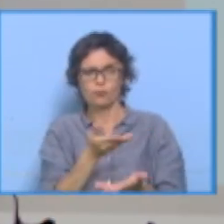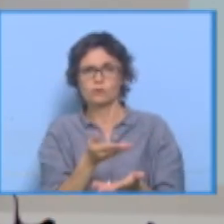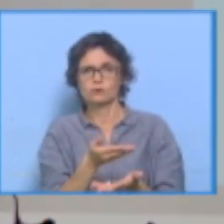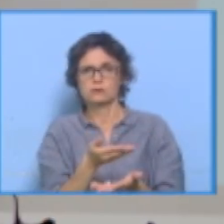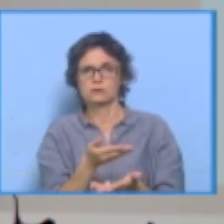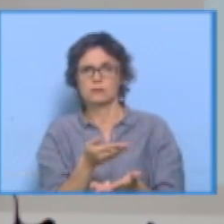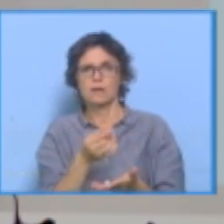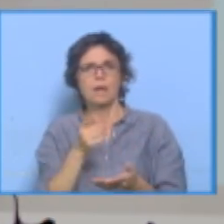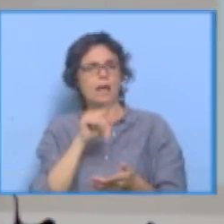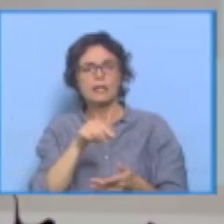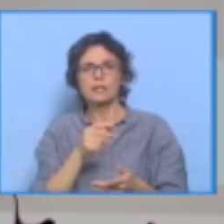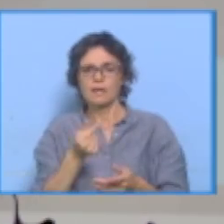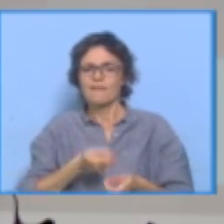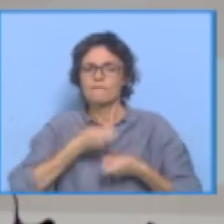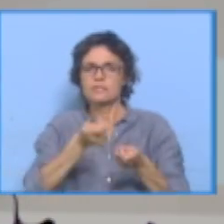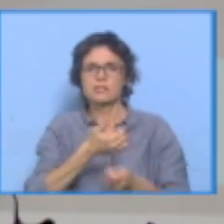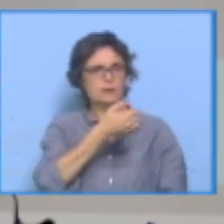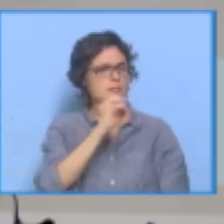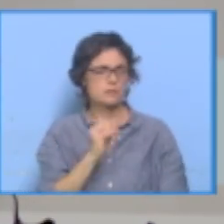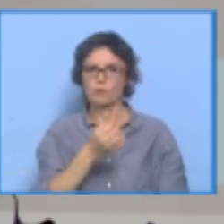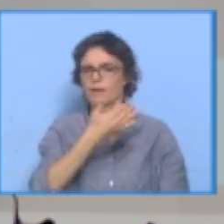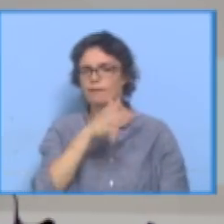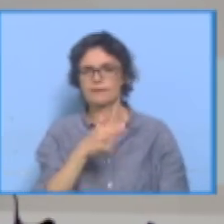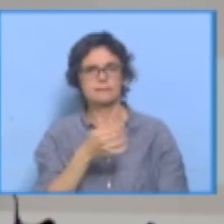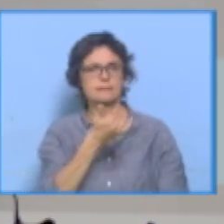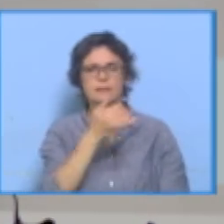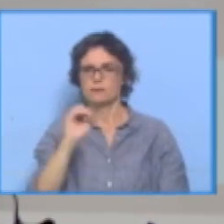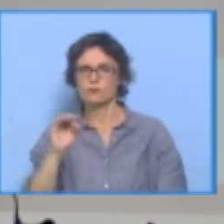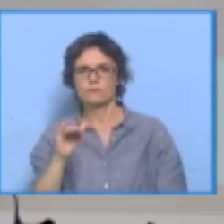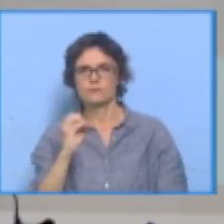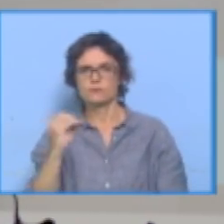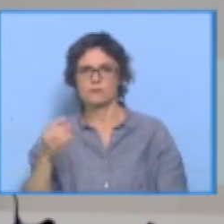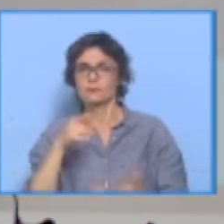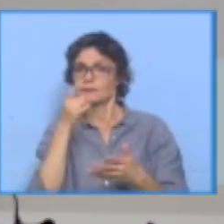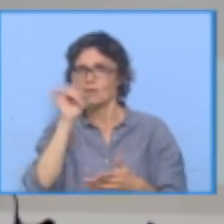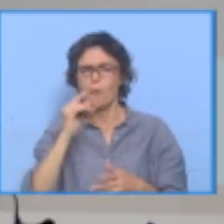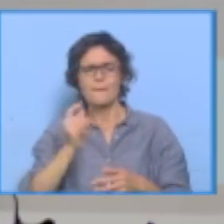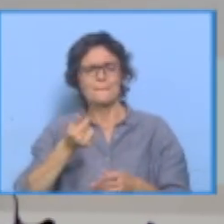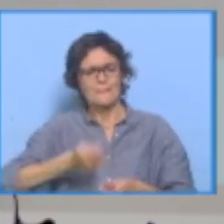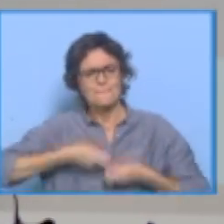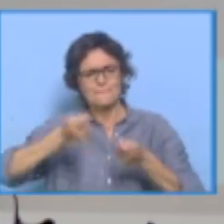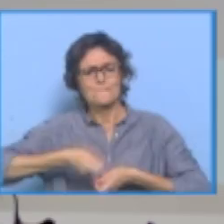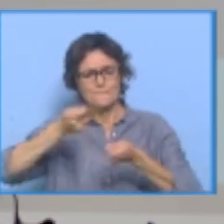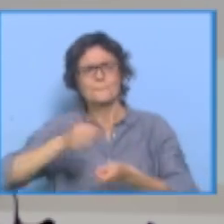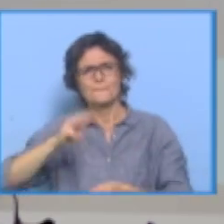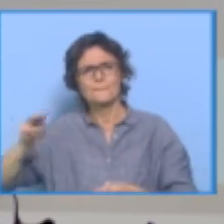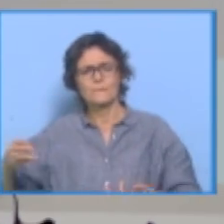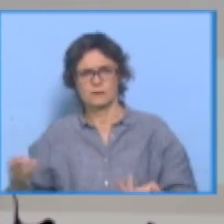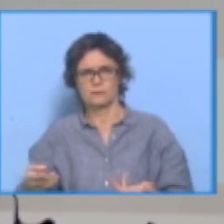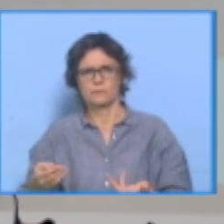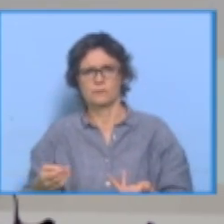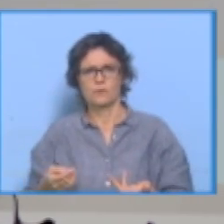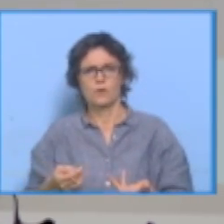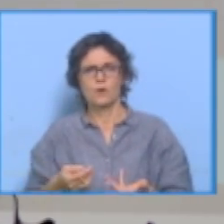não 50, não 100, não 200, provavelmente muito mais de 1.000 milhões,